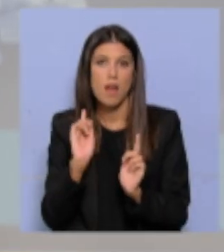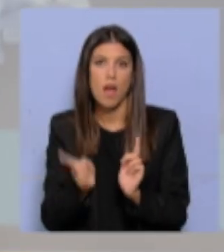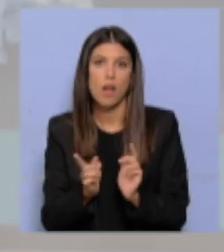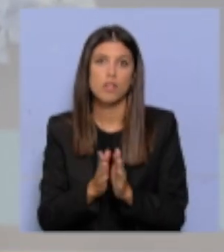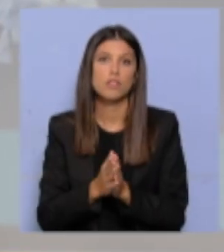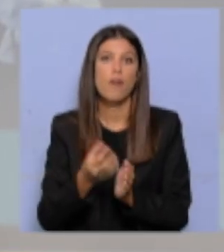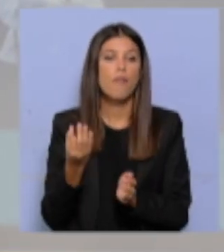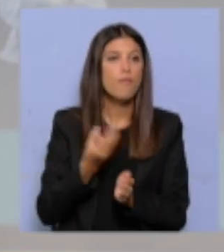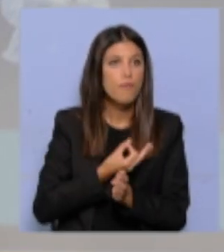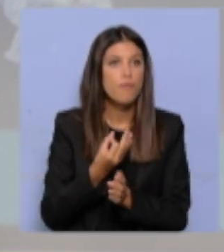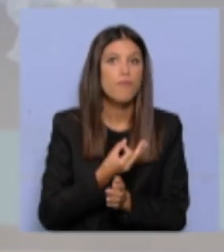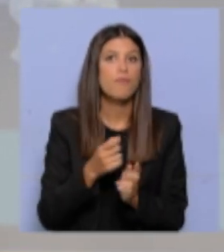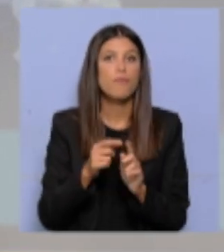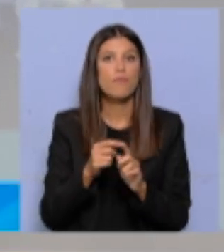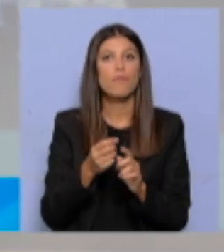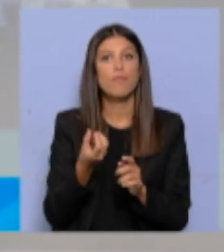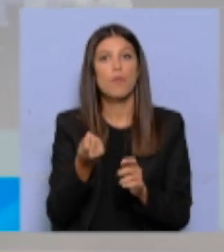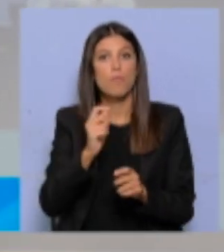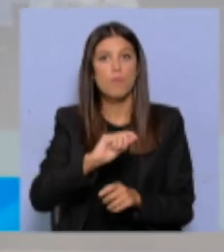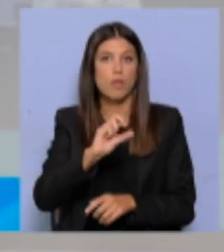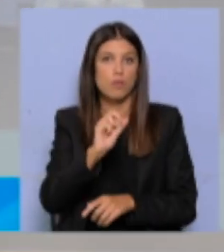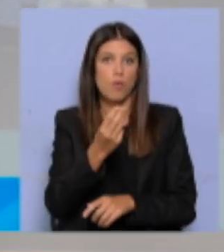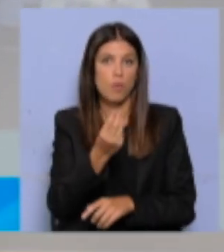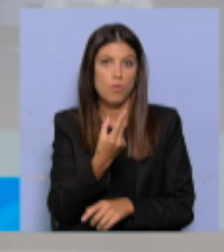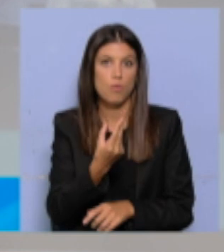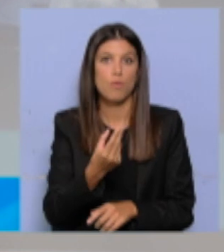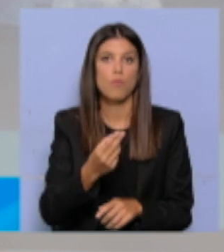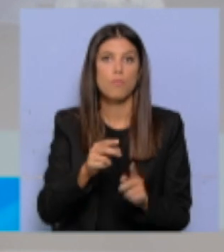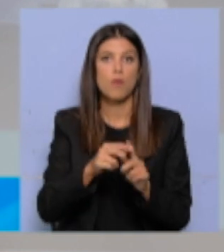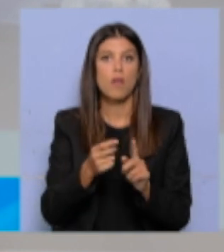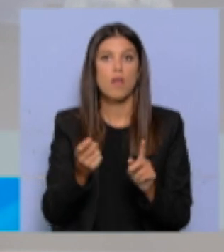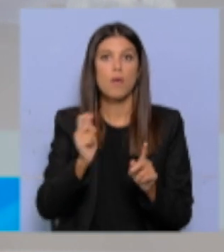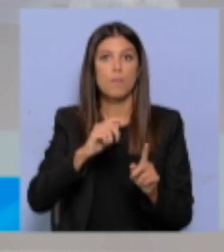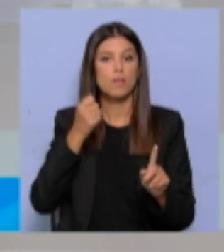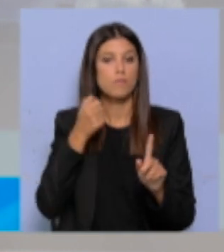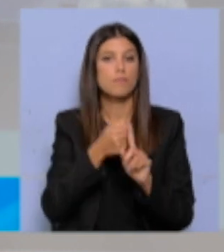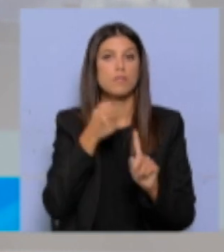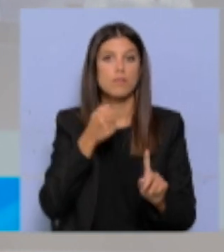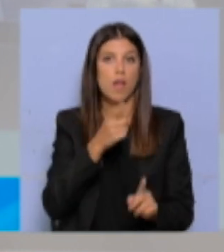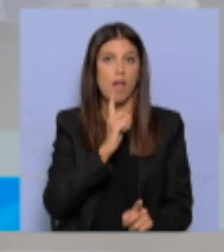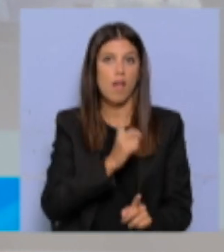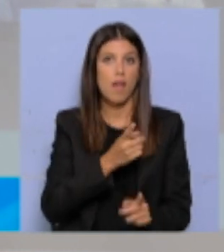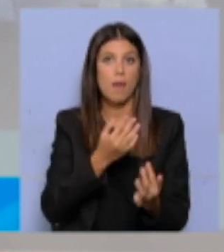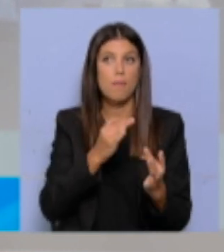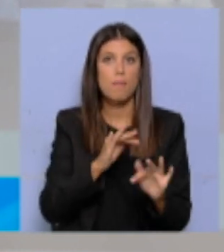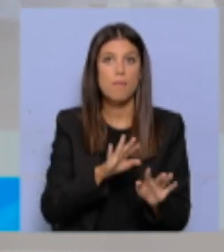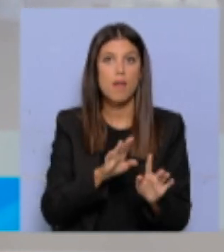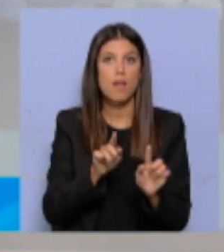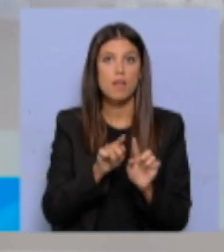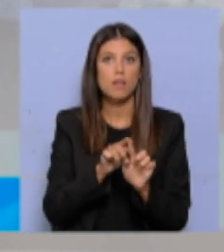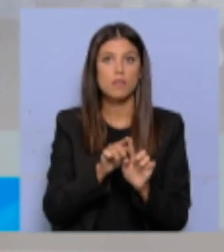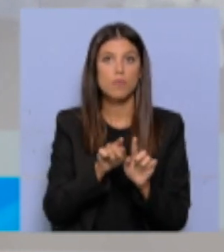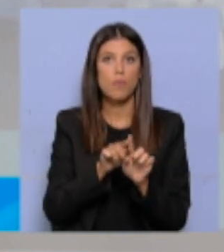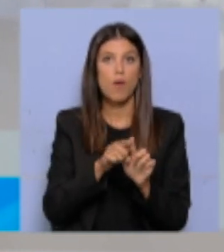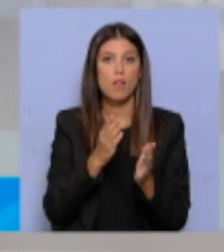facto, o mês de outubro é o mês missionário por excelência, mas nós não podemos concentrar-nos apenas